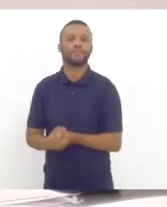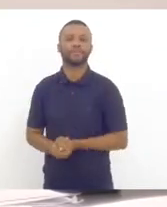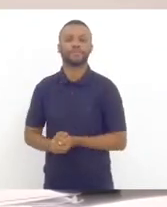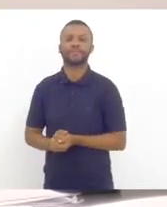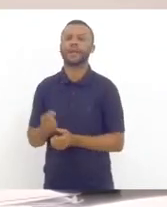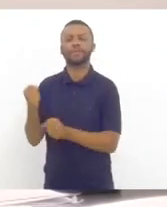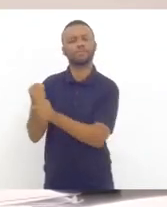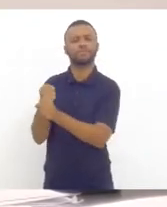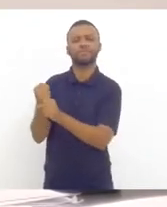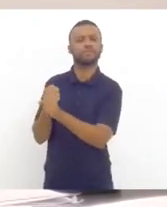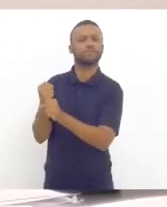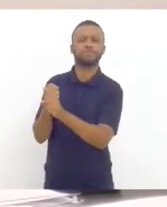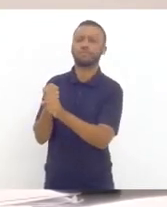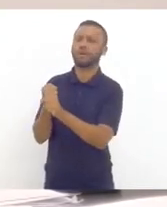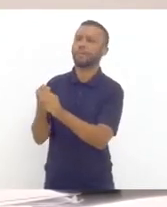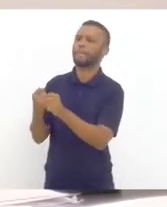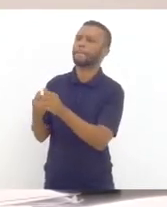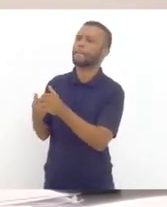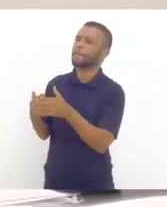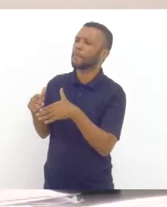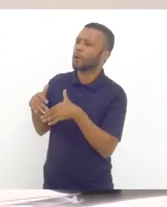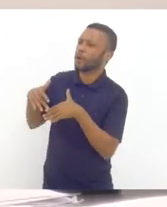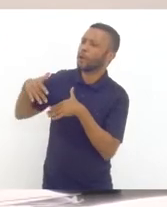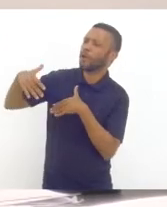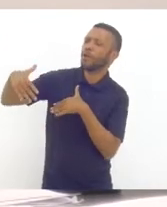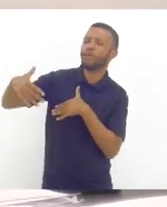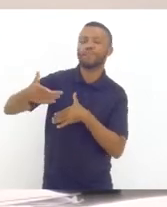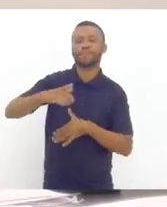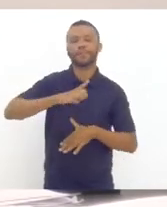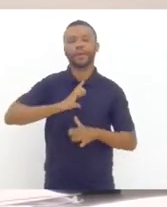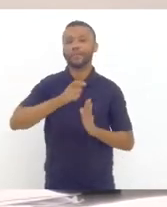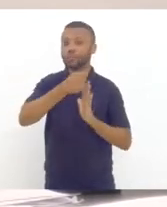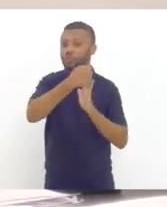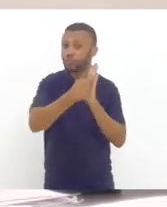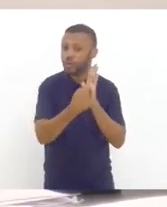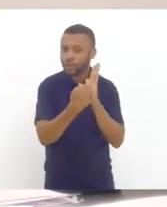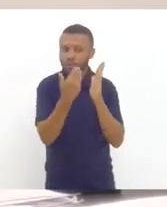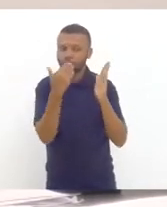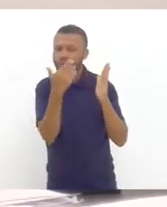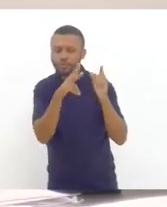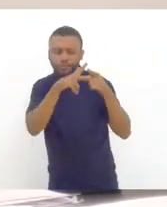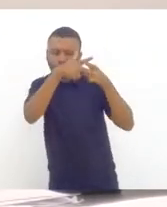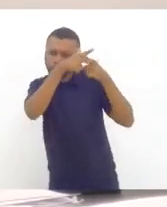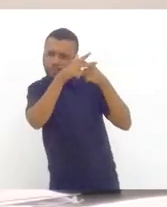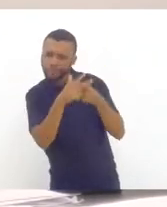quantos anos. Existe uma emenda que foi fruto